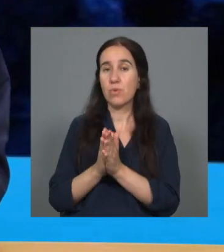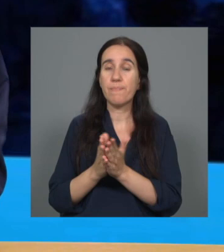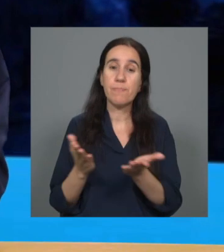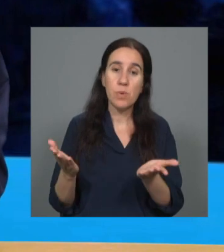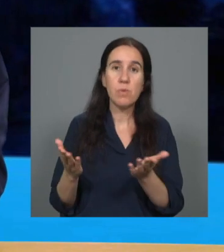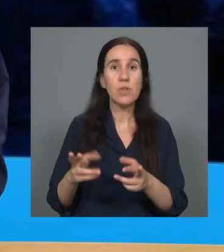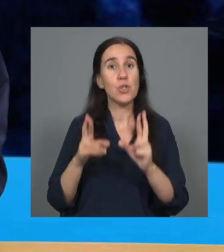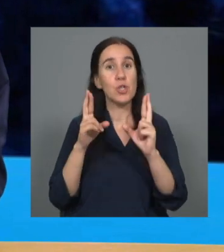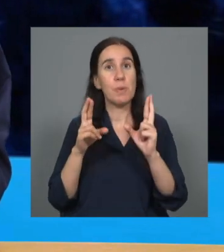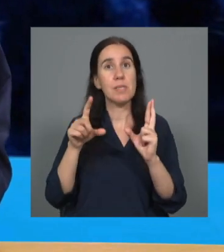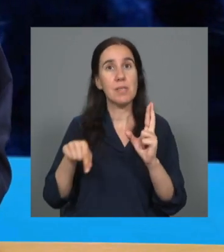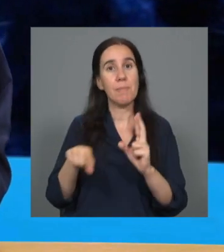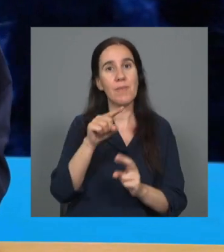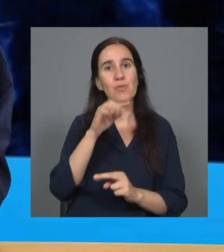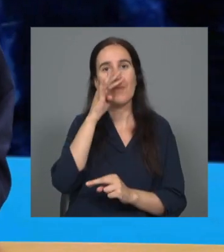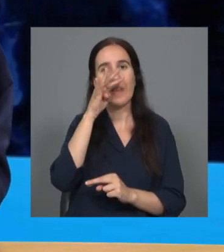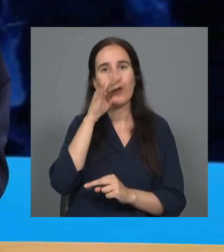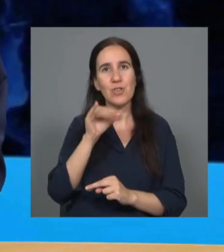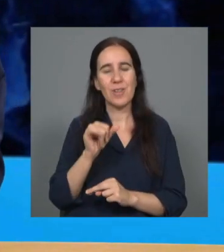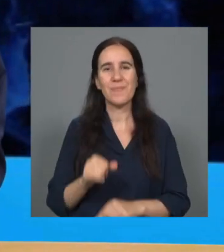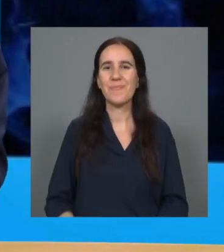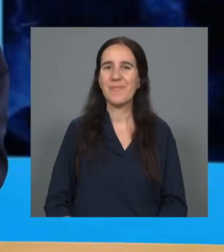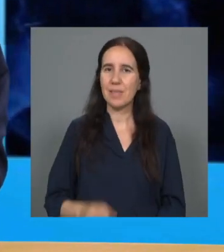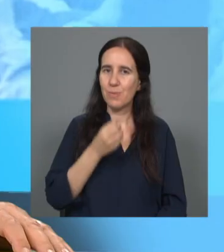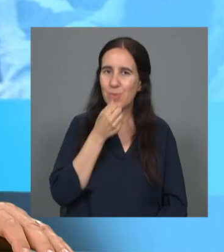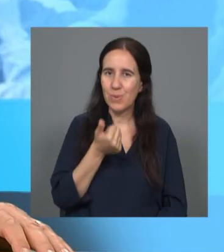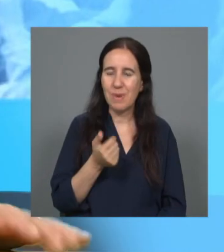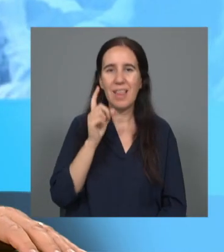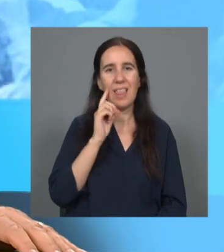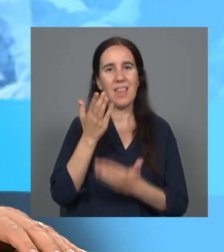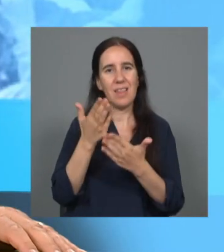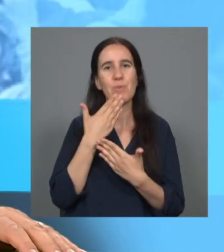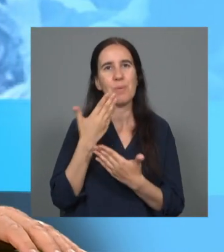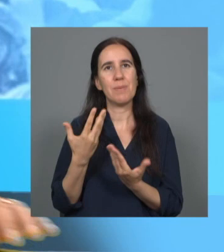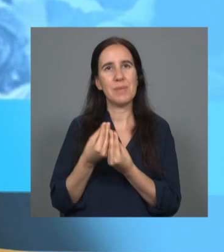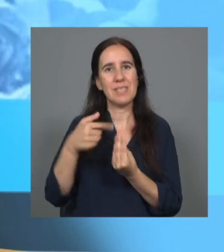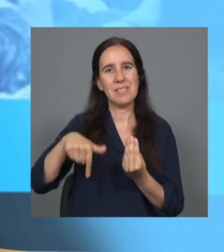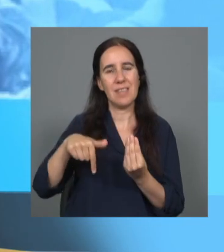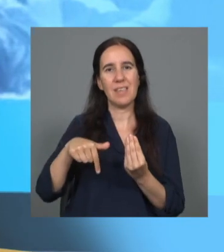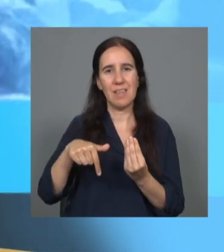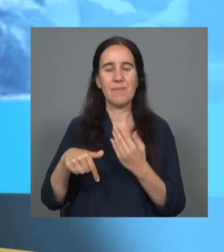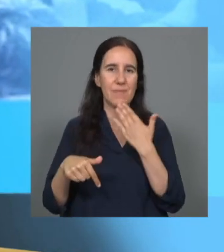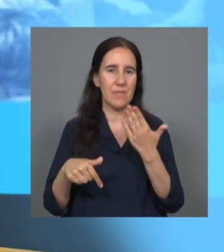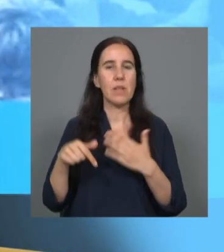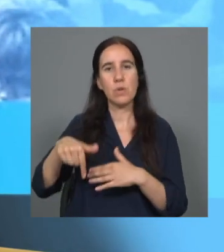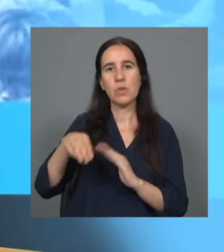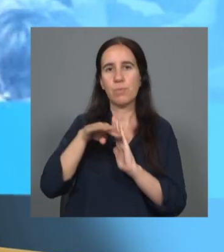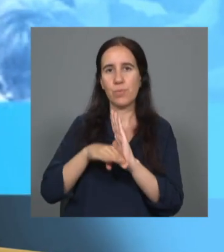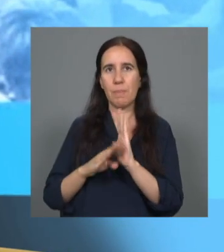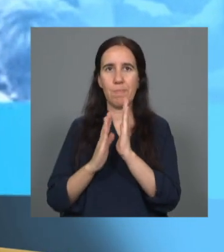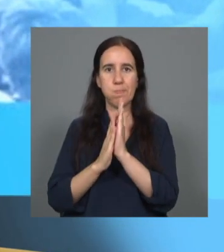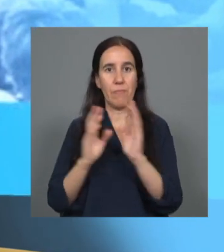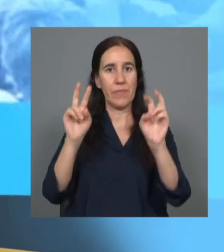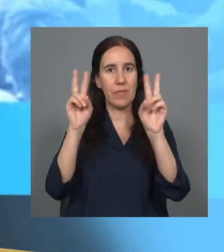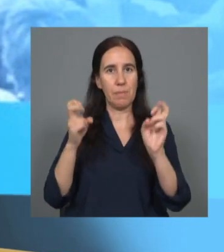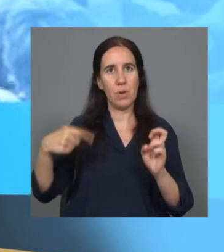com esperança que também vamos a Viana do Castelo. Muito bem, Isilda Pegado, muito obrigado pela sua presença hoje aqui no programa Eclésia. São temas que